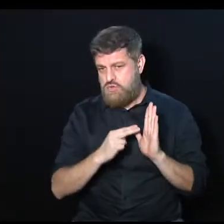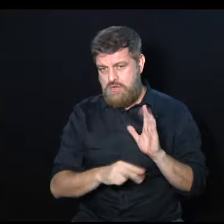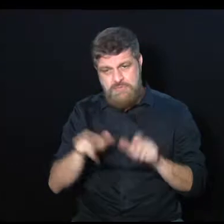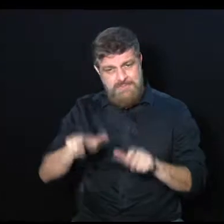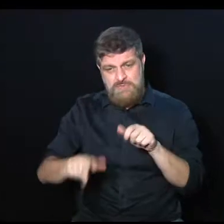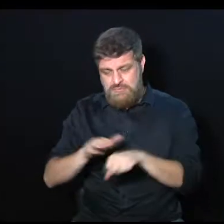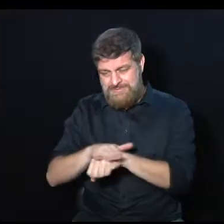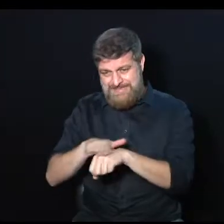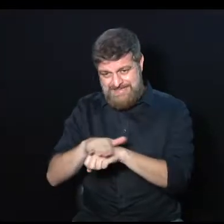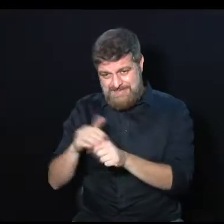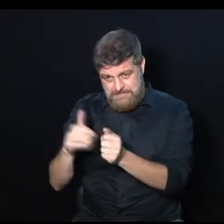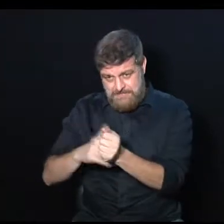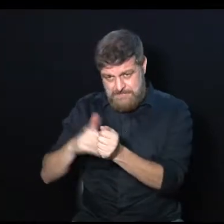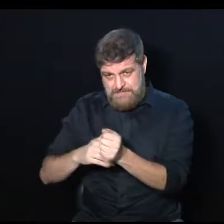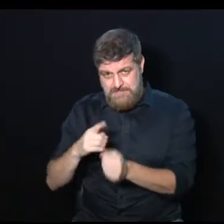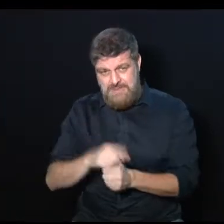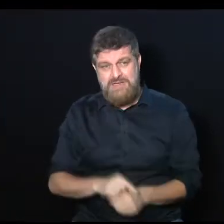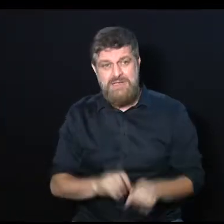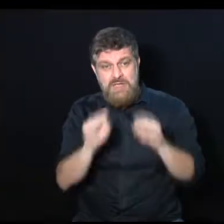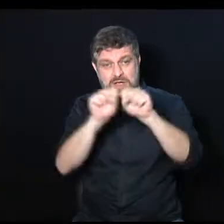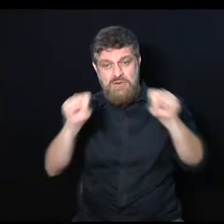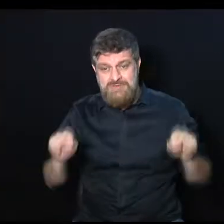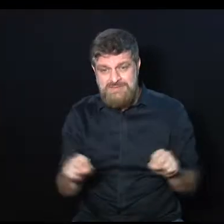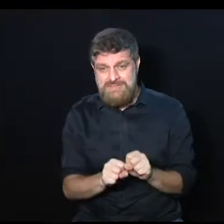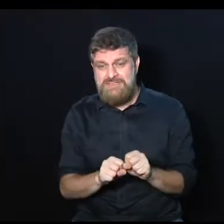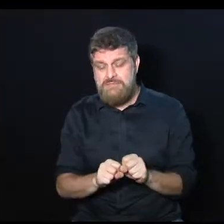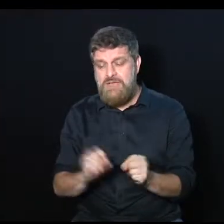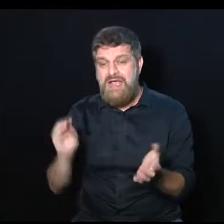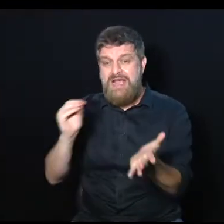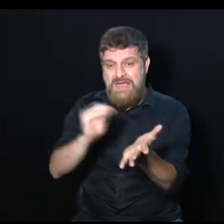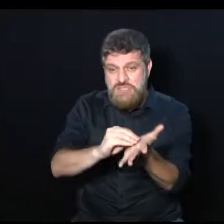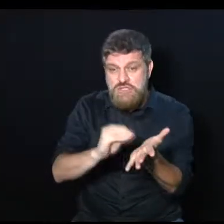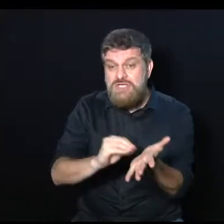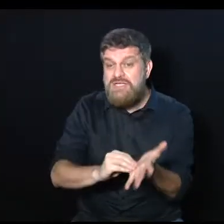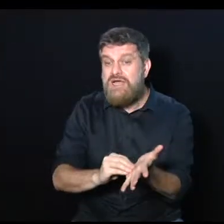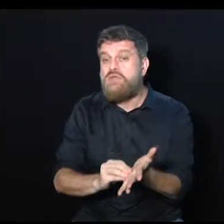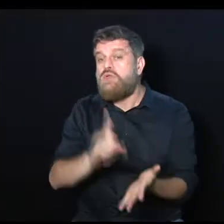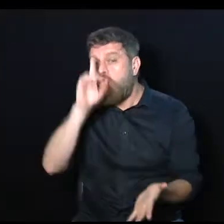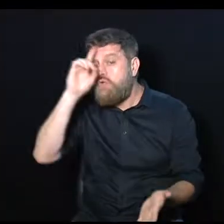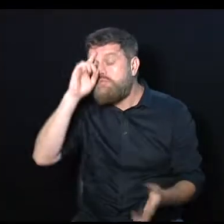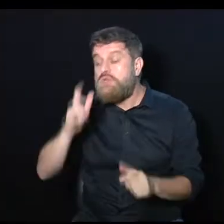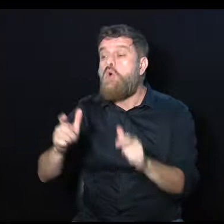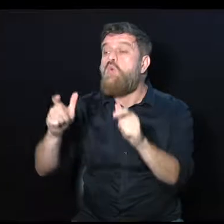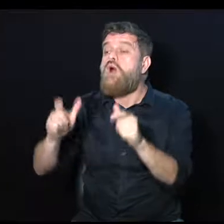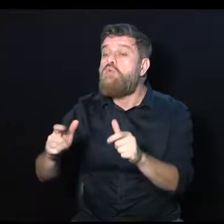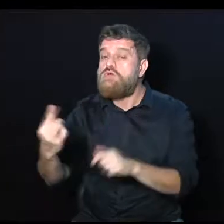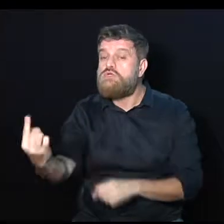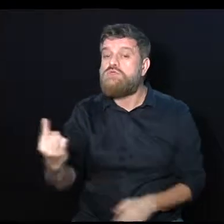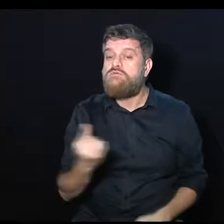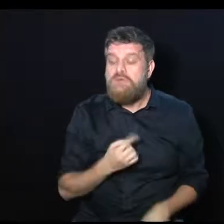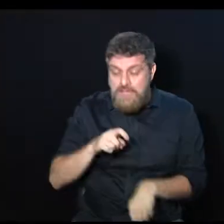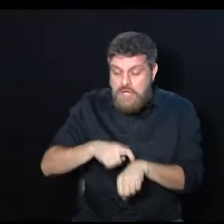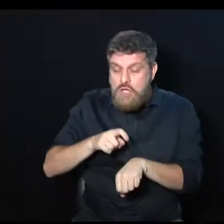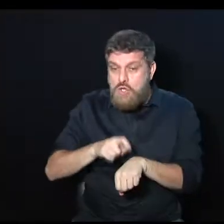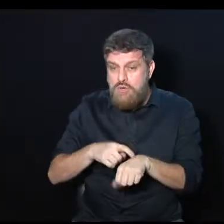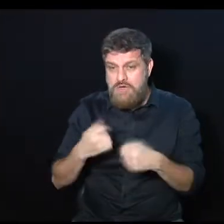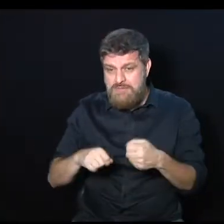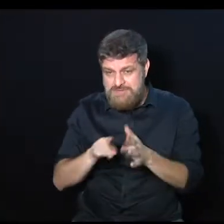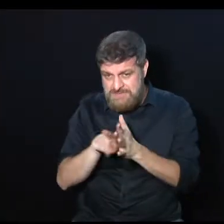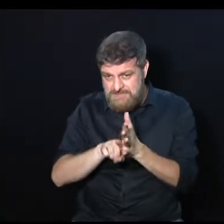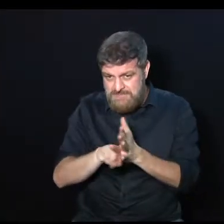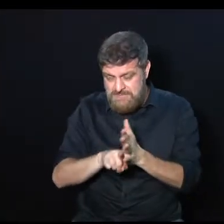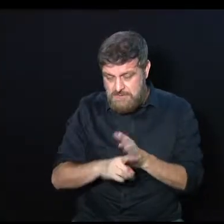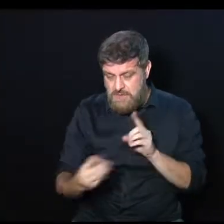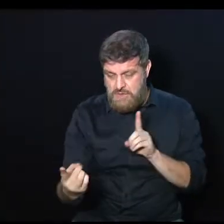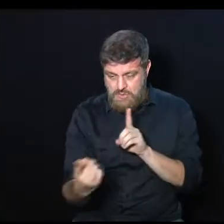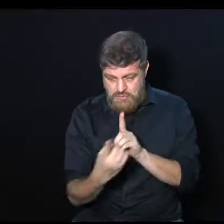aqui o sistema é um sistema que está agendado, quer dizer, quem foi atendido, de que hospital ele está sendo encaminhado, que horas você tem que fazer a nova